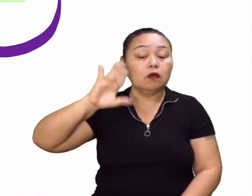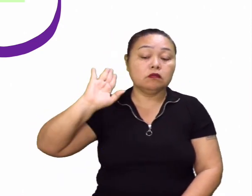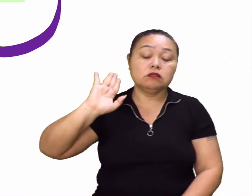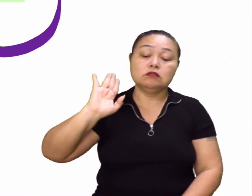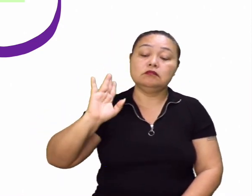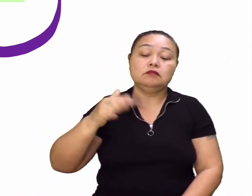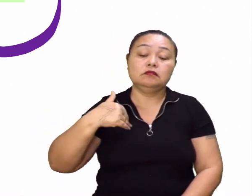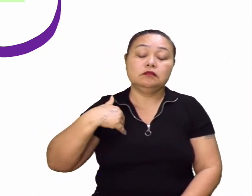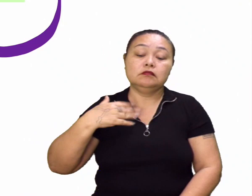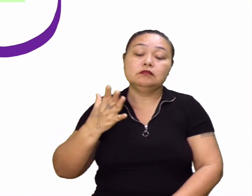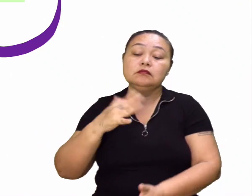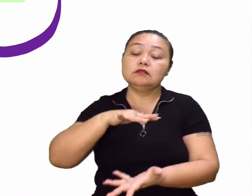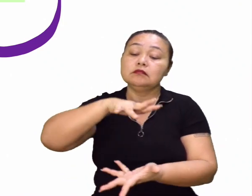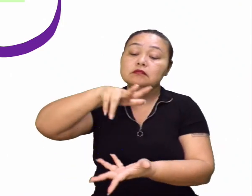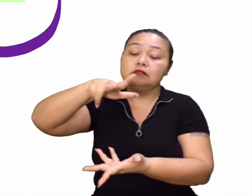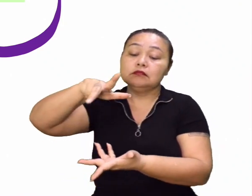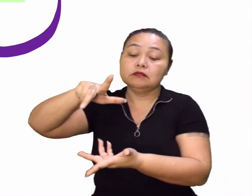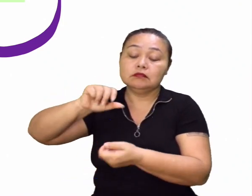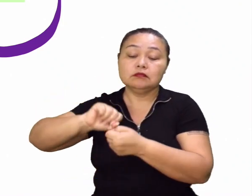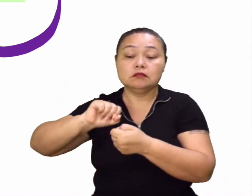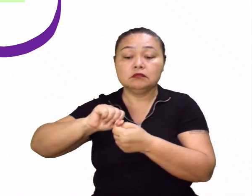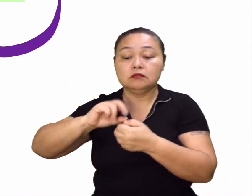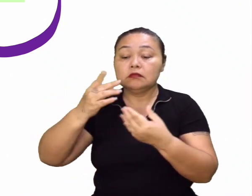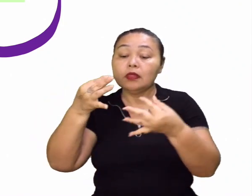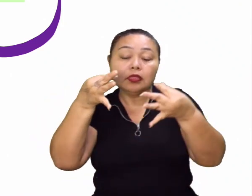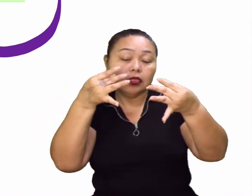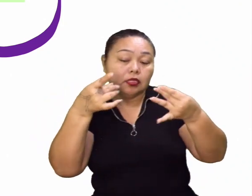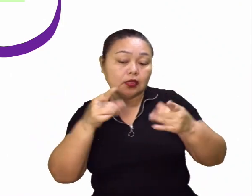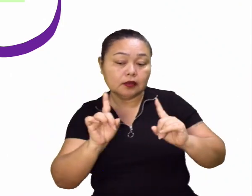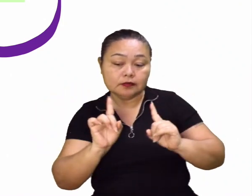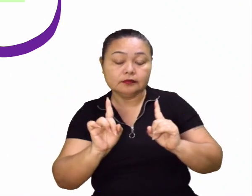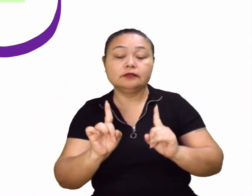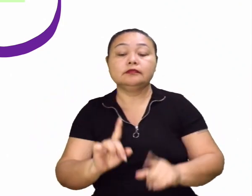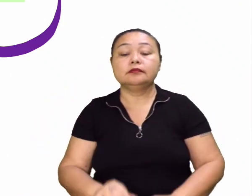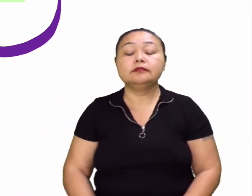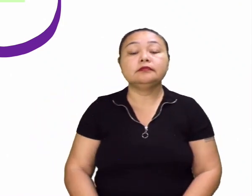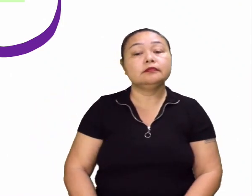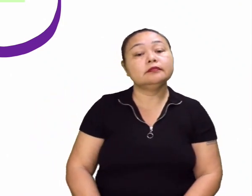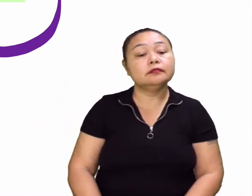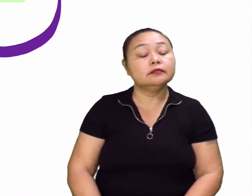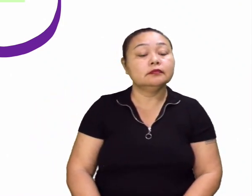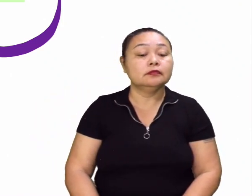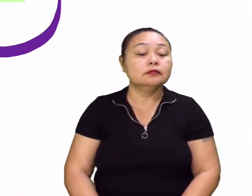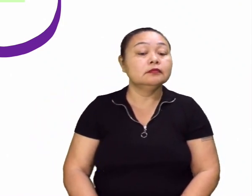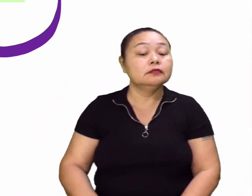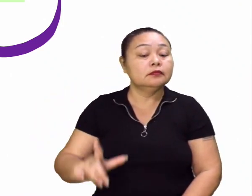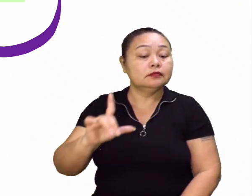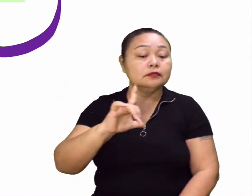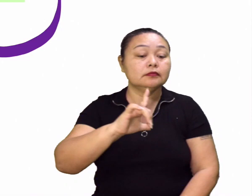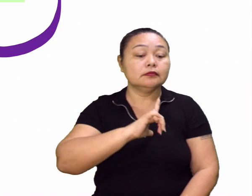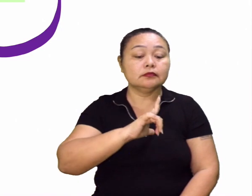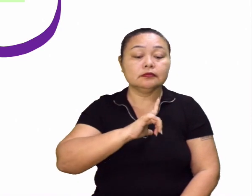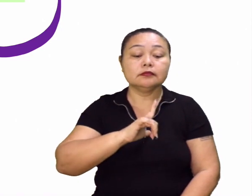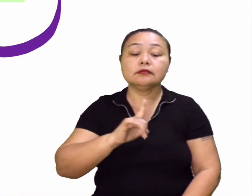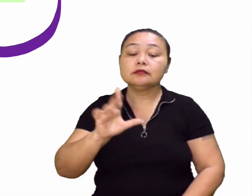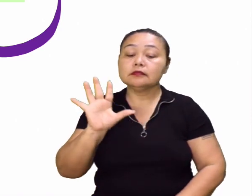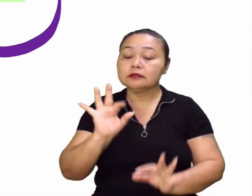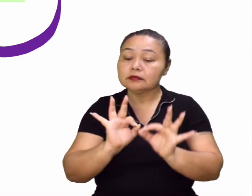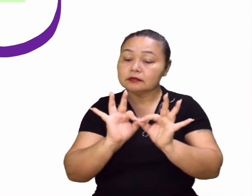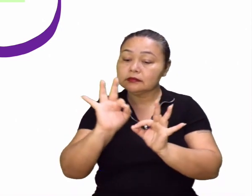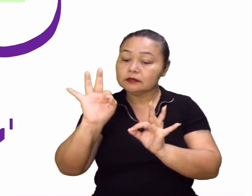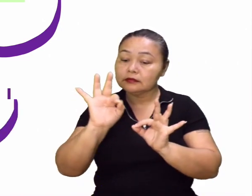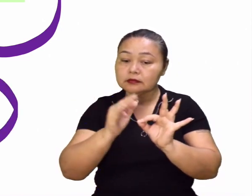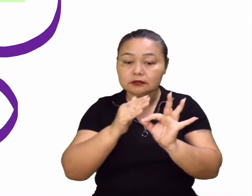amplitude maior, um mapa mundi, por exemplo. Que não traz tanto detalhes, não né? Traz detalhes, exatamente. E aí temos as coordenadas